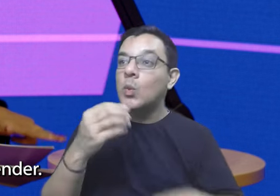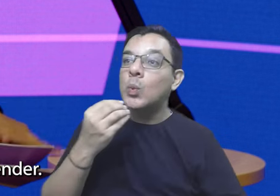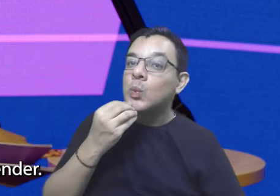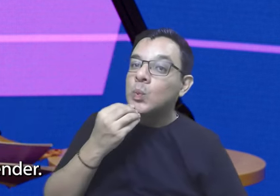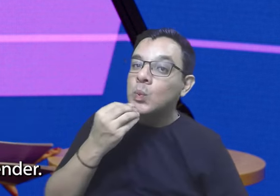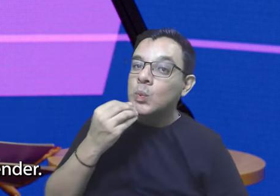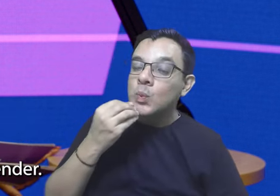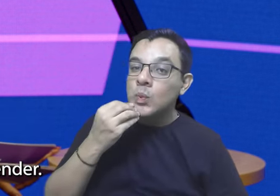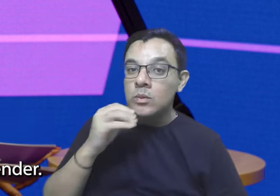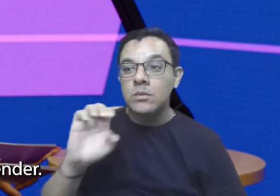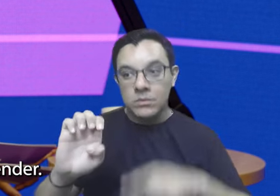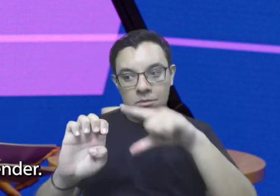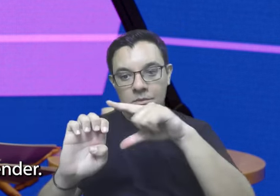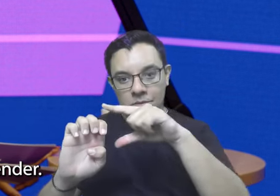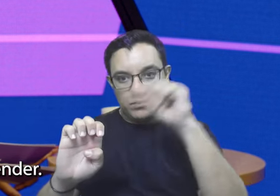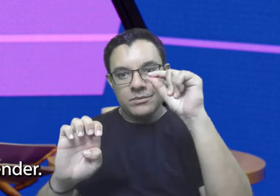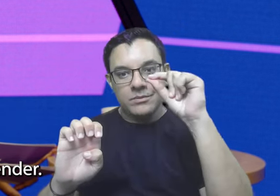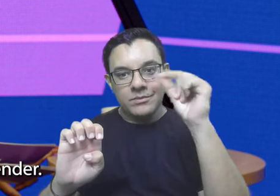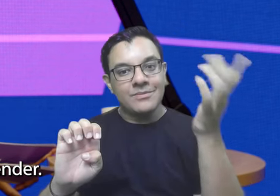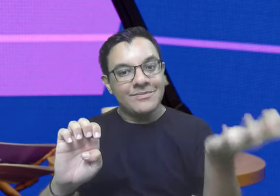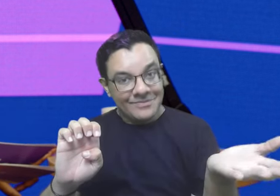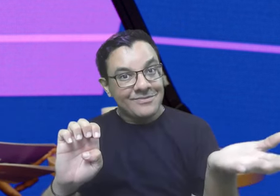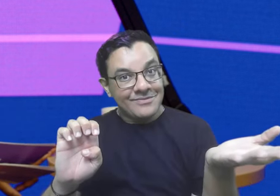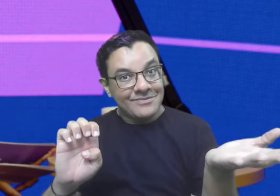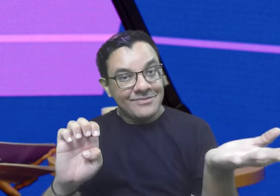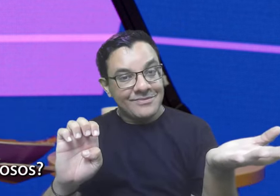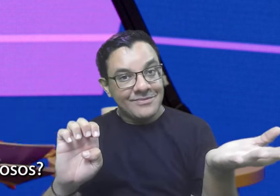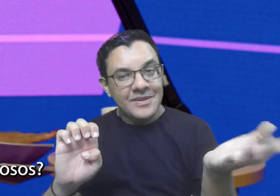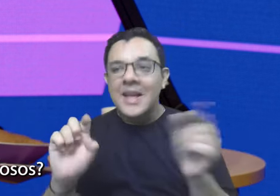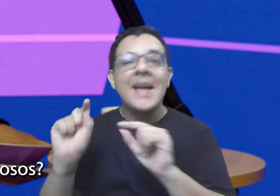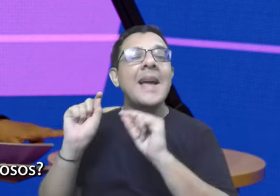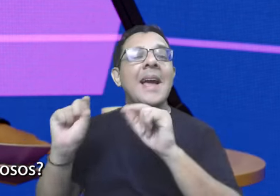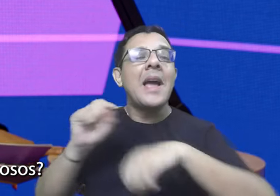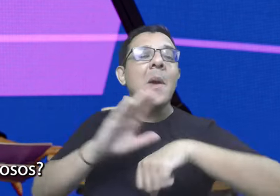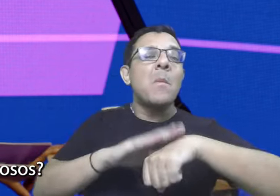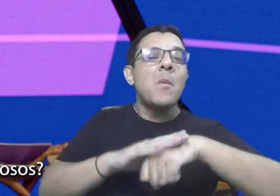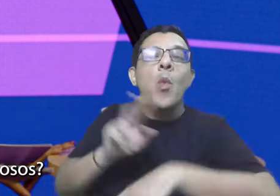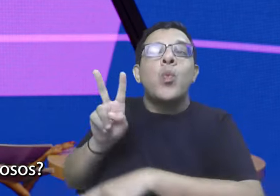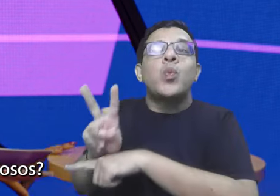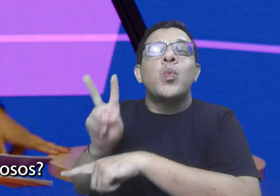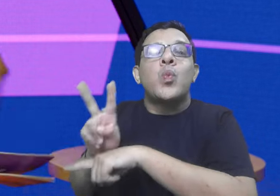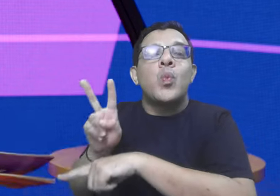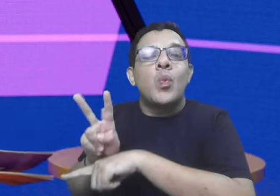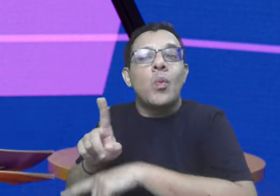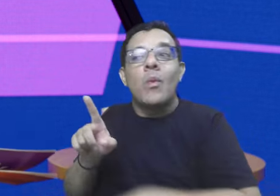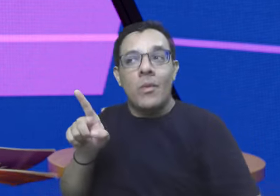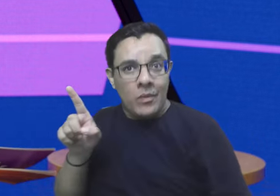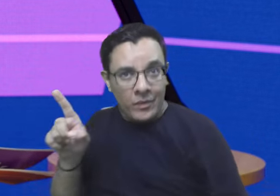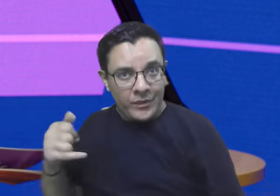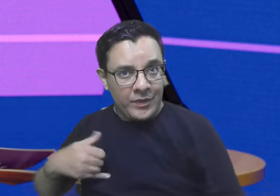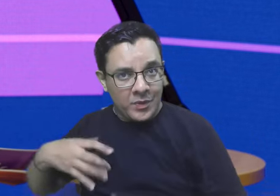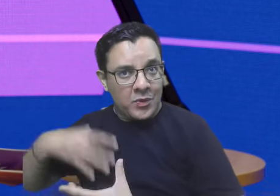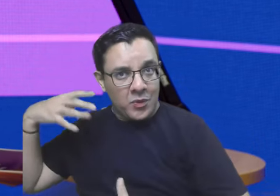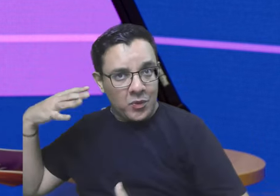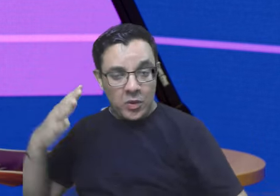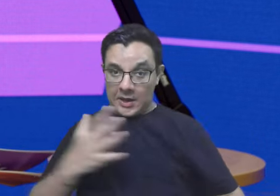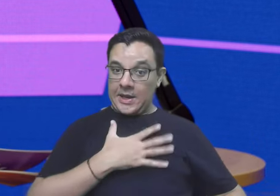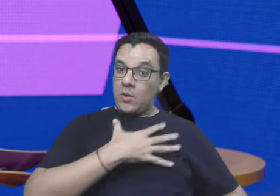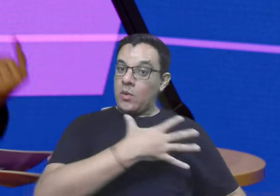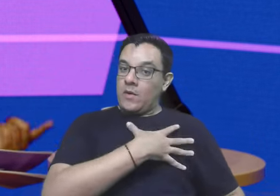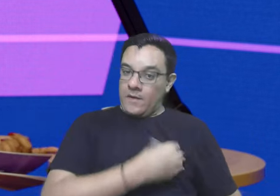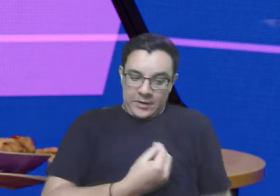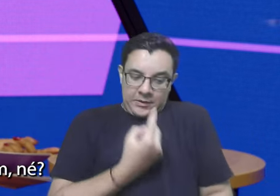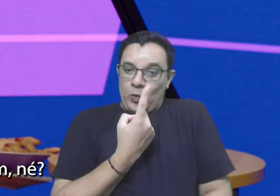oportunidade de empreender uhum totalmente né quem vai cuidar dos nossos idosos eu sou filha única